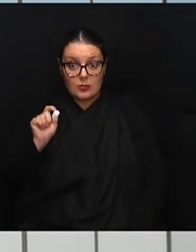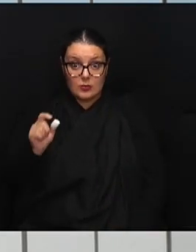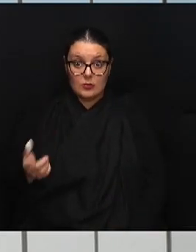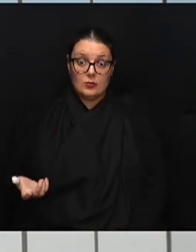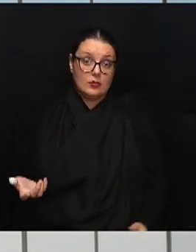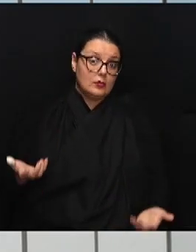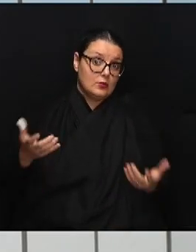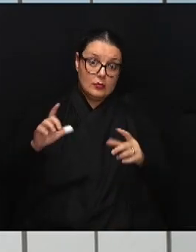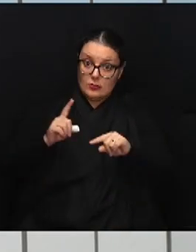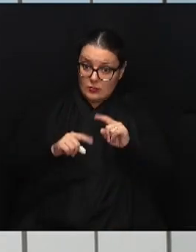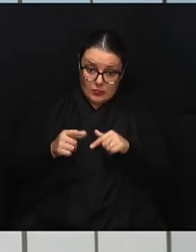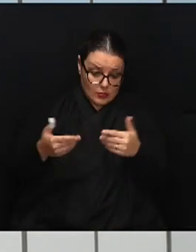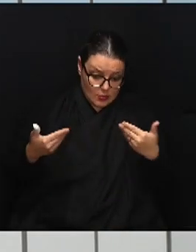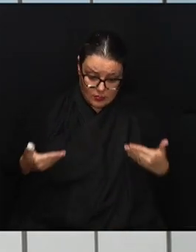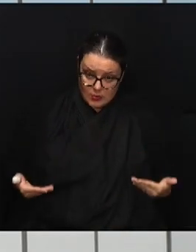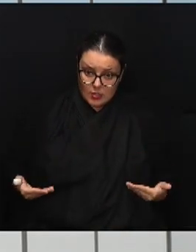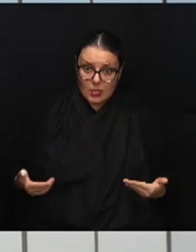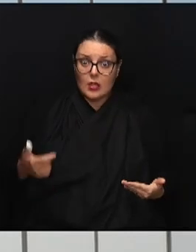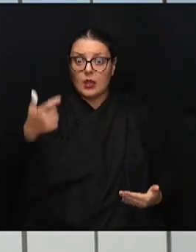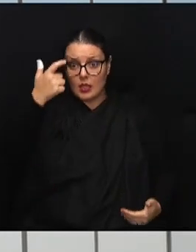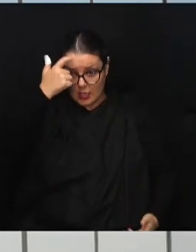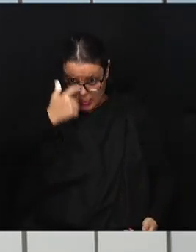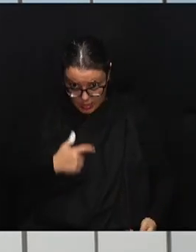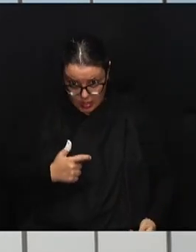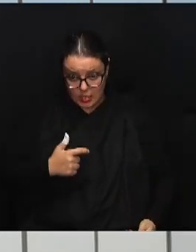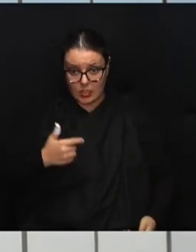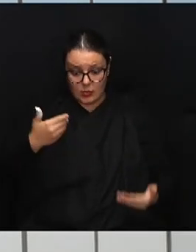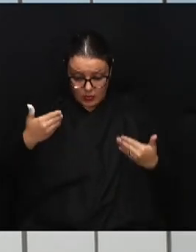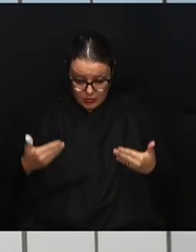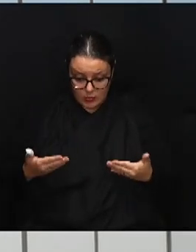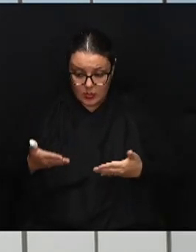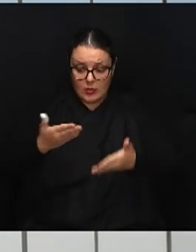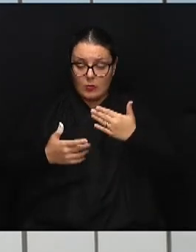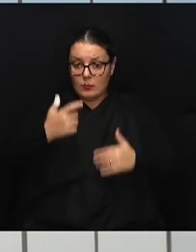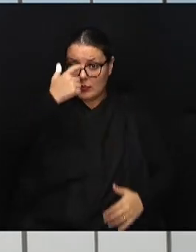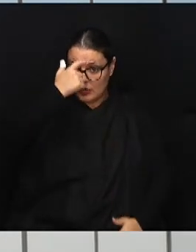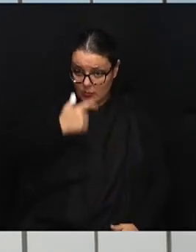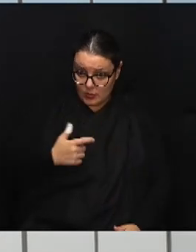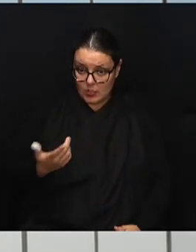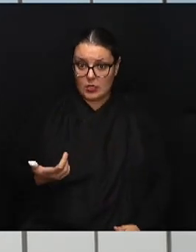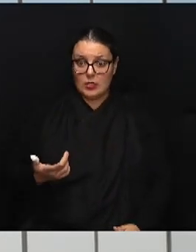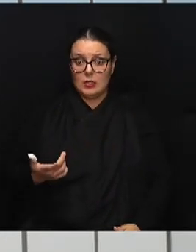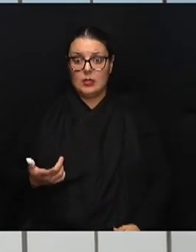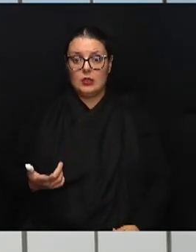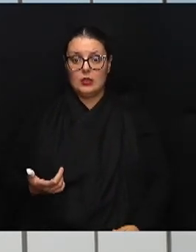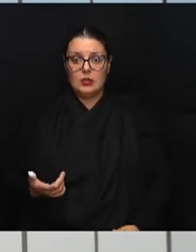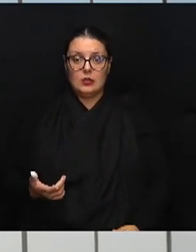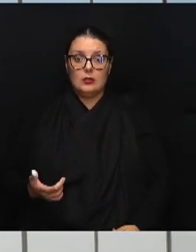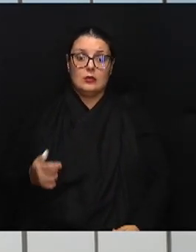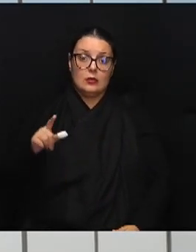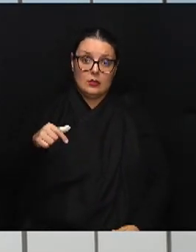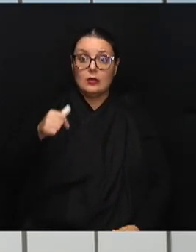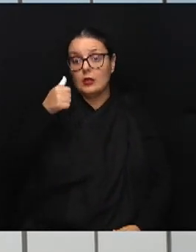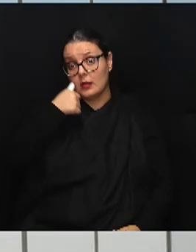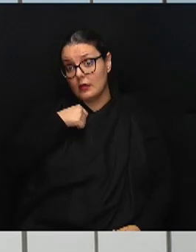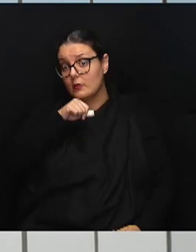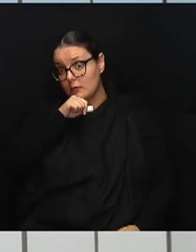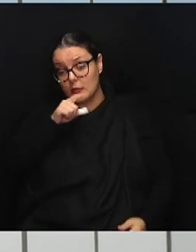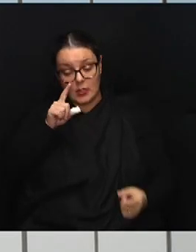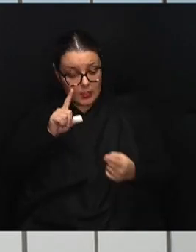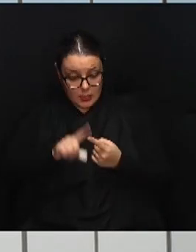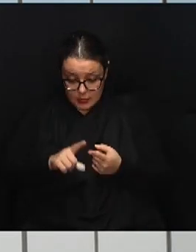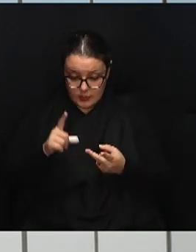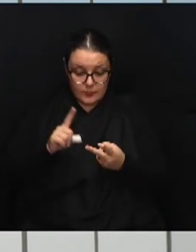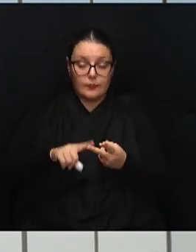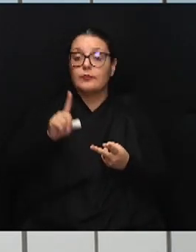ser um objeto, eu quero ser uma pessoa, quero ser tratada como uma pessoa que, ainda que seja mãe, ainda que